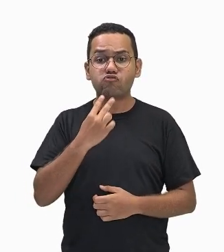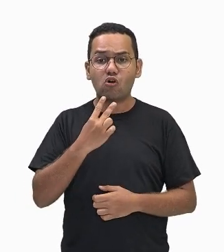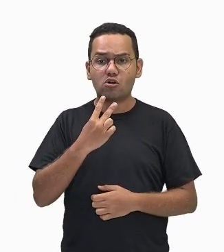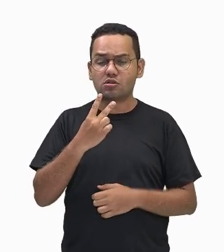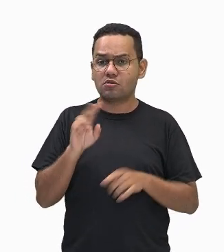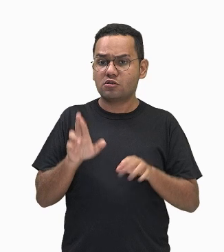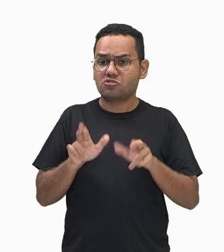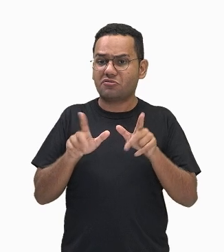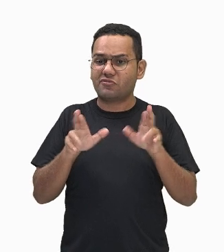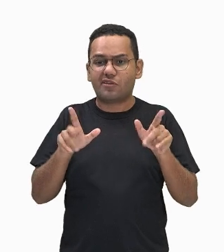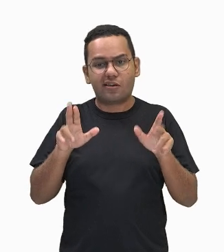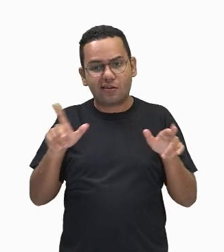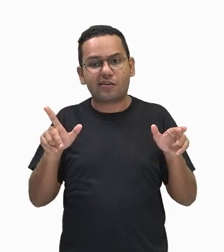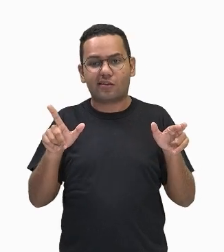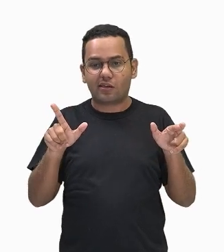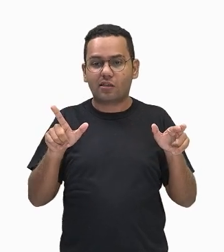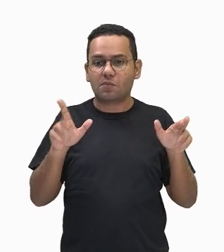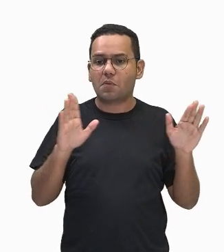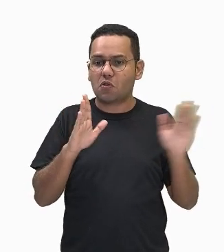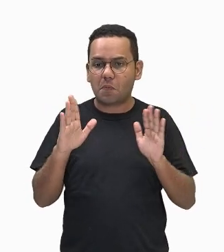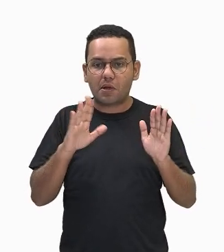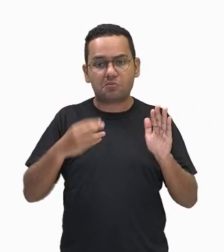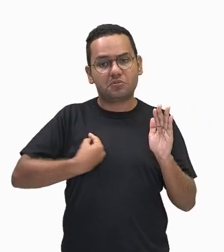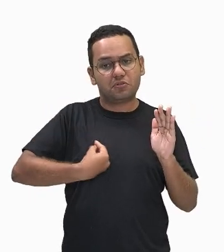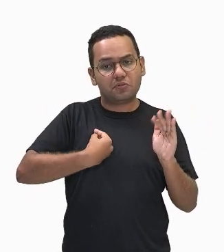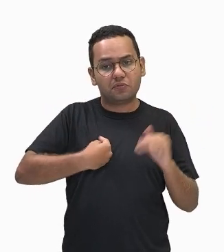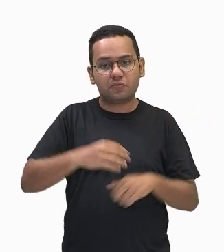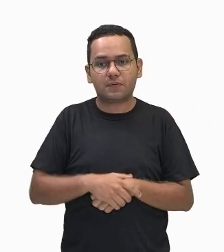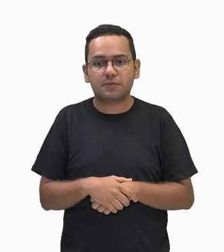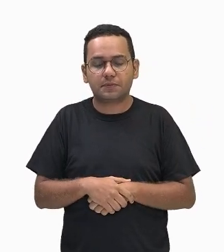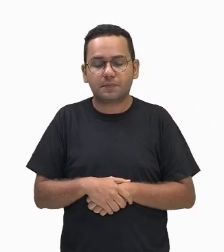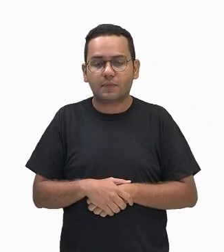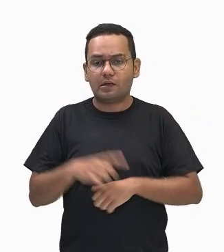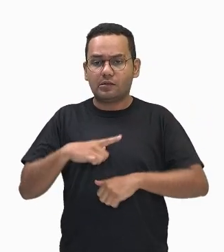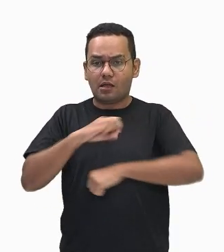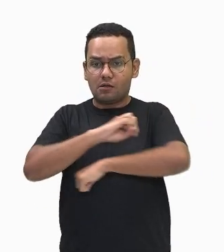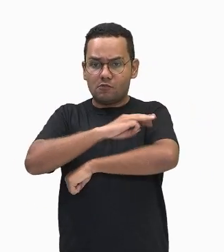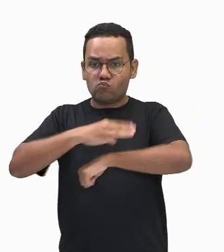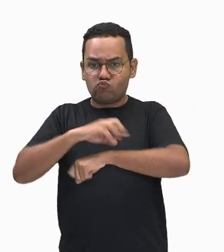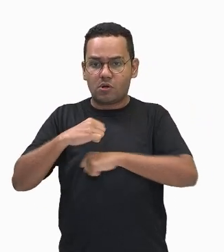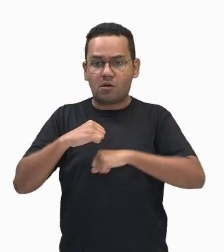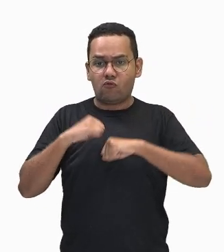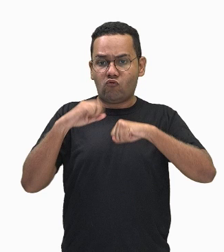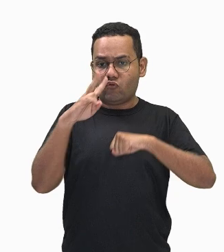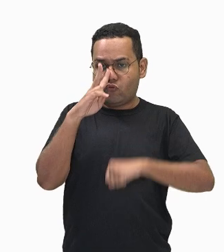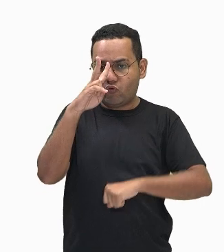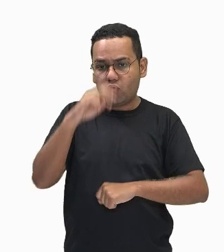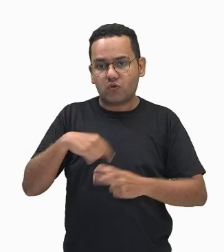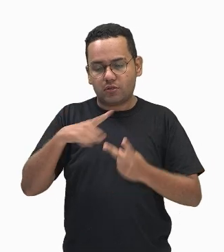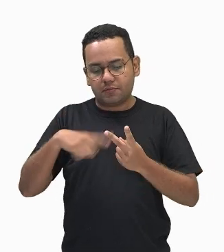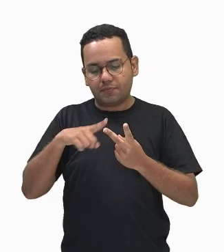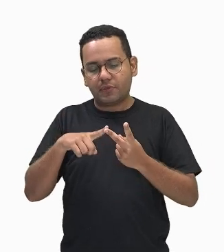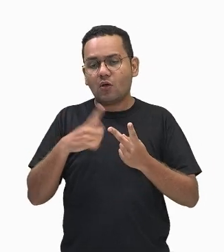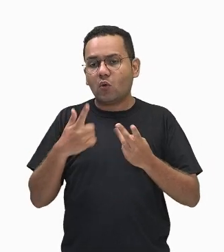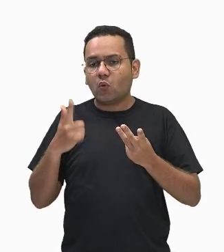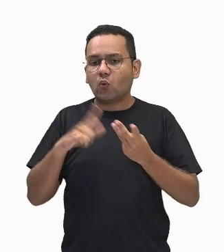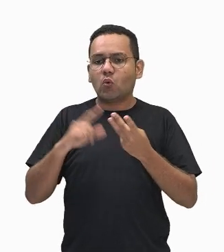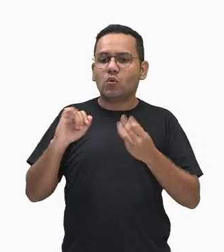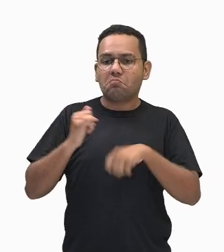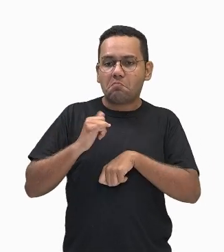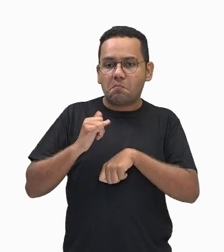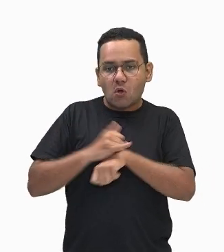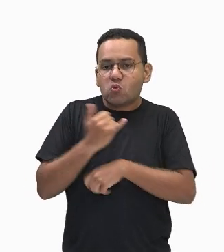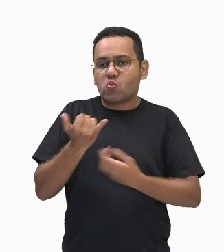da adolescência para a idade adulta, o ganho de massa muscular, o aparecimento de pelos pelo corpo, tudo